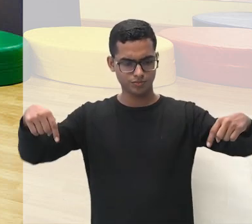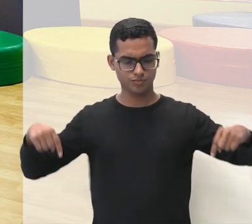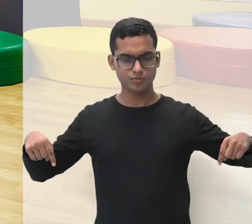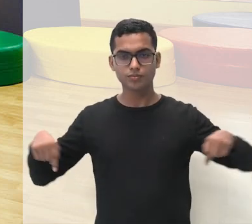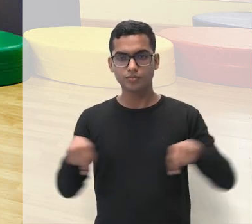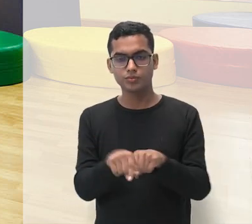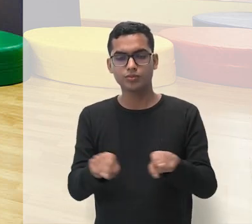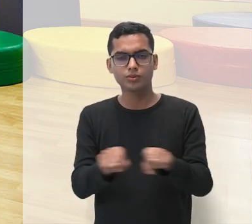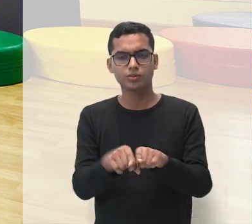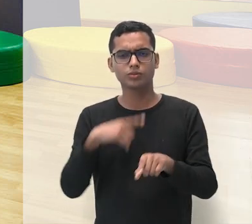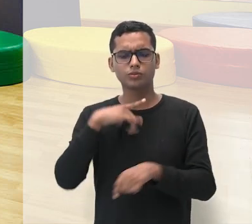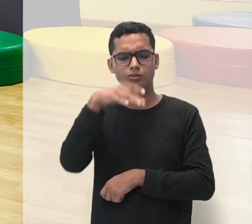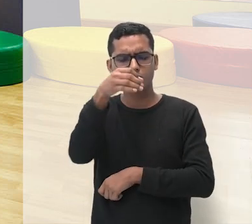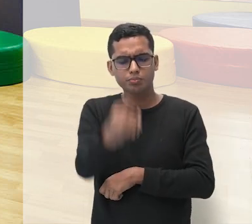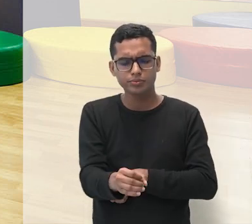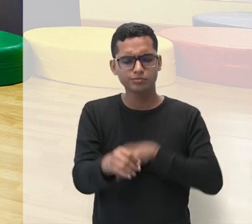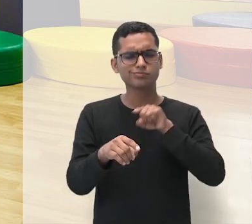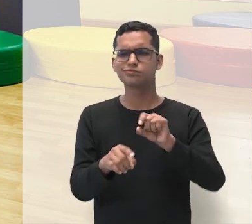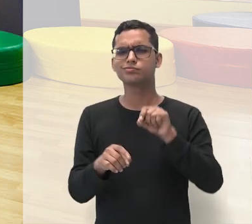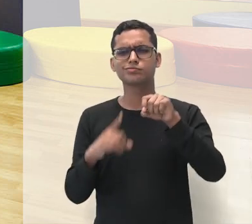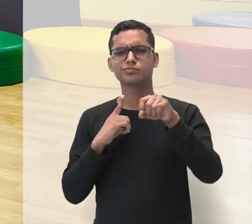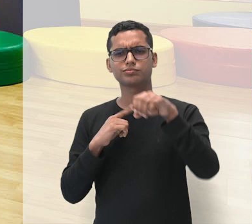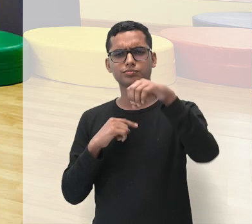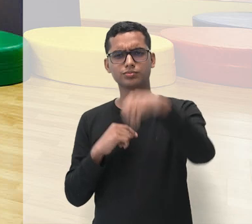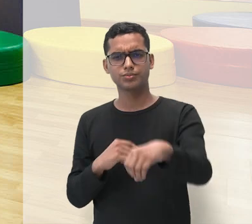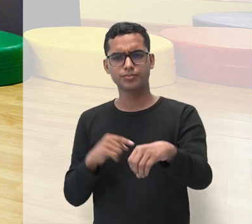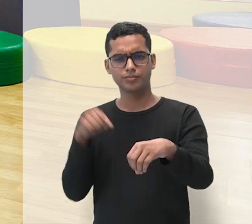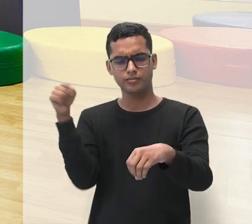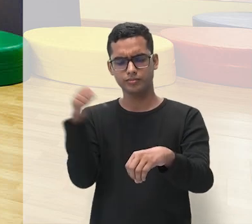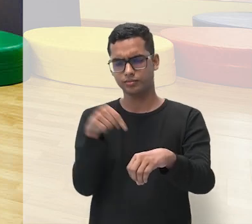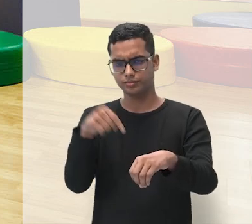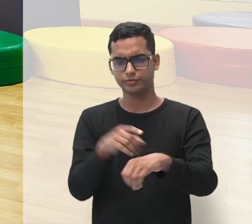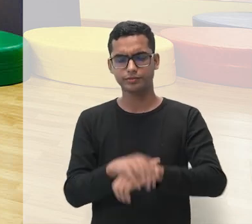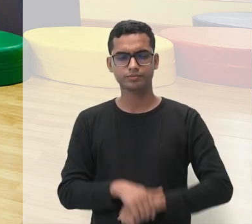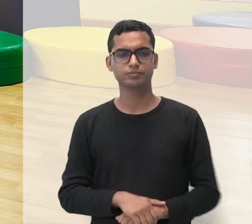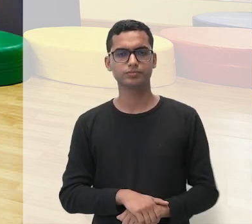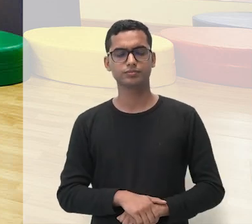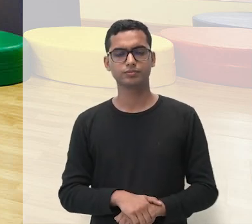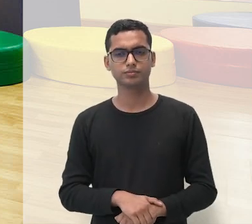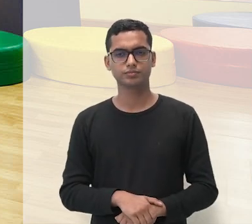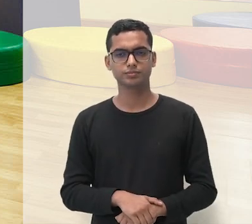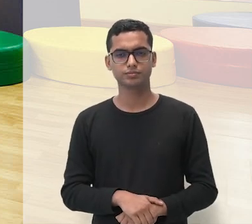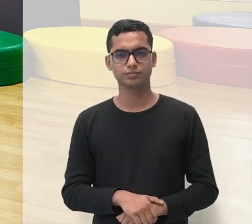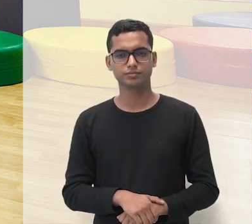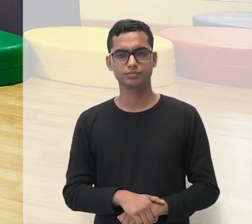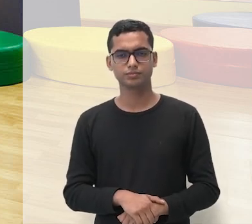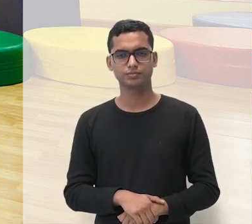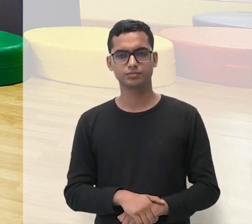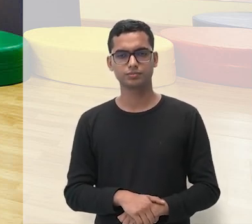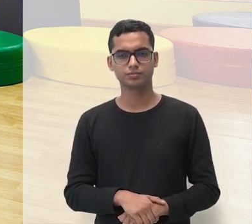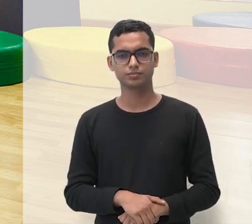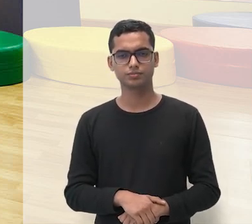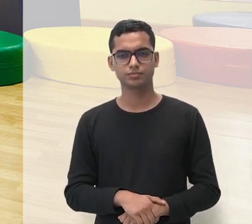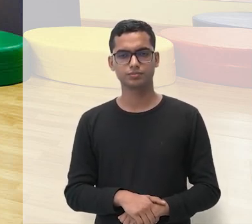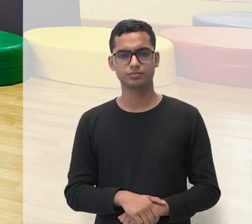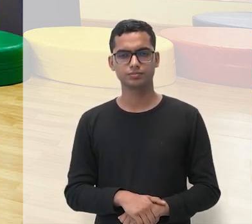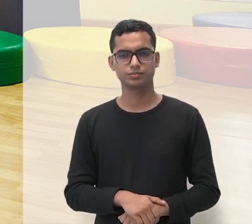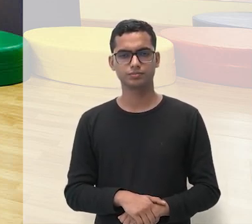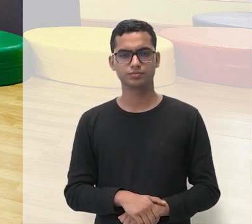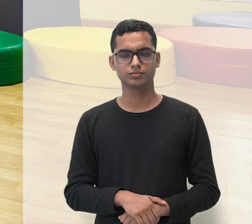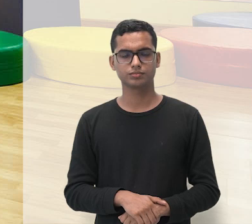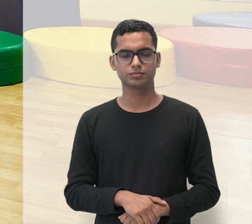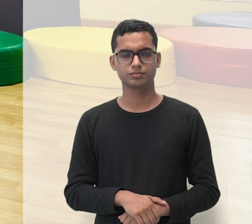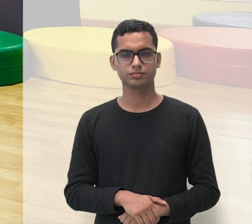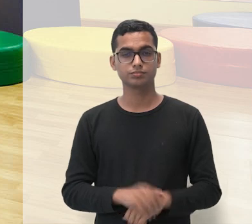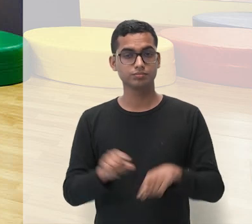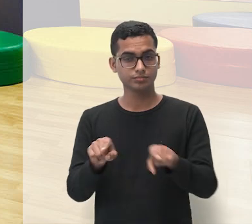Certo? E no meio, o que será que tem aí nesse círculo? Observem bem, já vou dar a resposta para vocês.